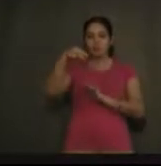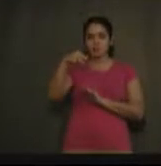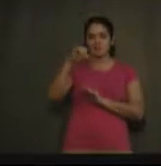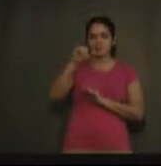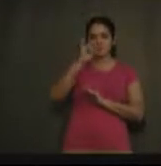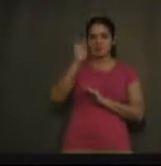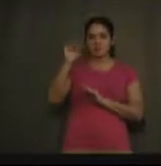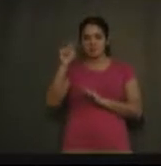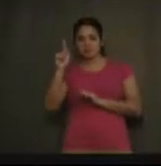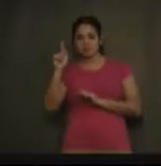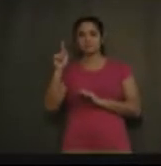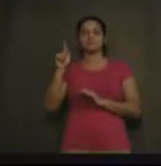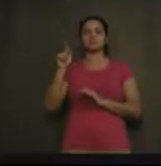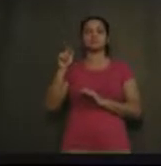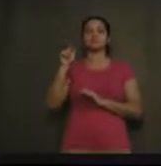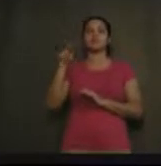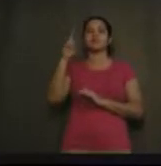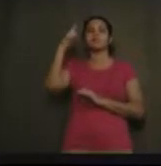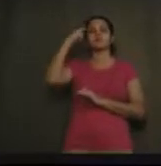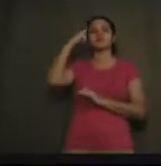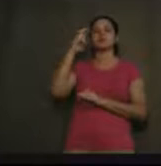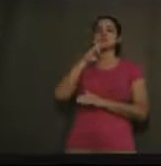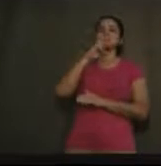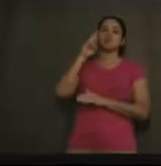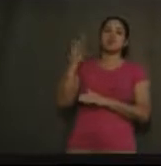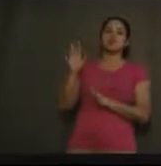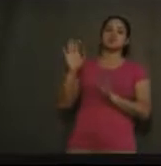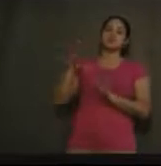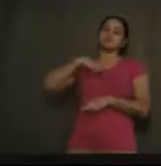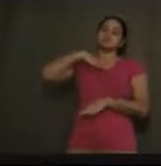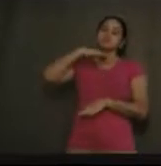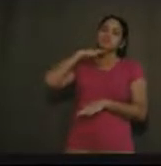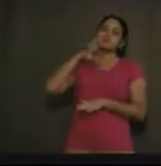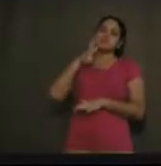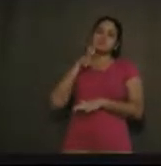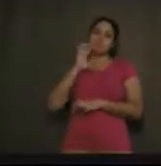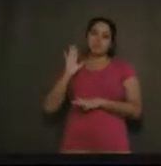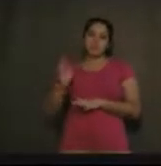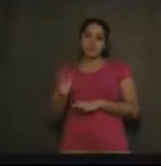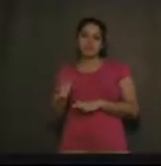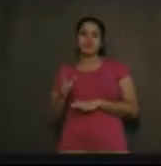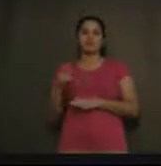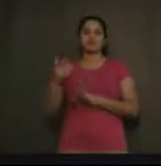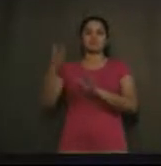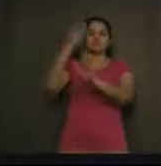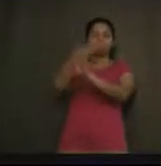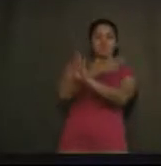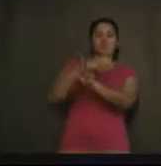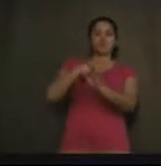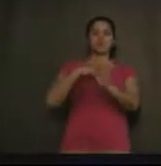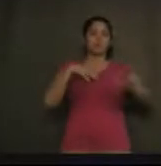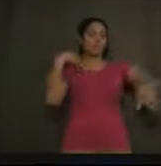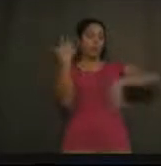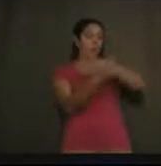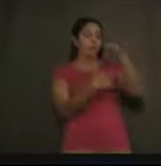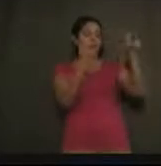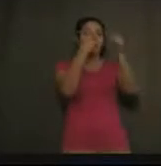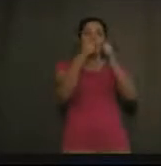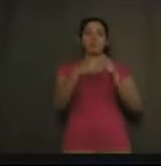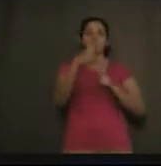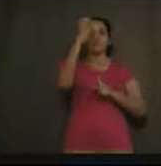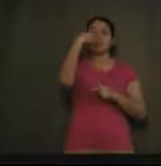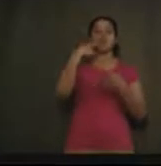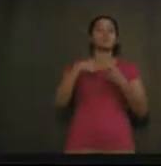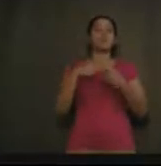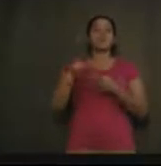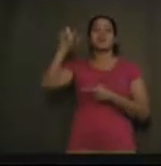Gulden responde, eu estava cansado de saber, sempre soube disso aí. Houve uma confusão séria, Gulden era um pouquinho teimoso